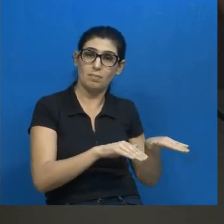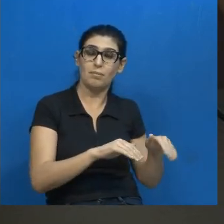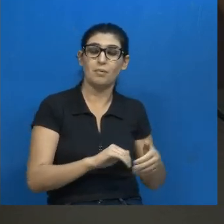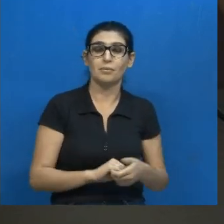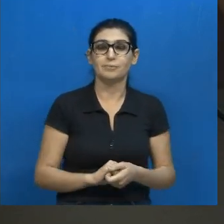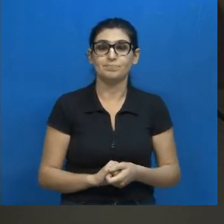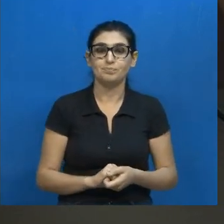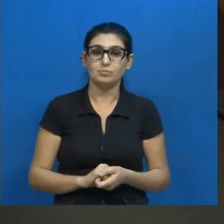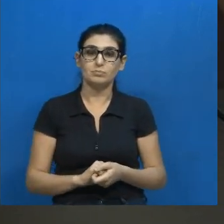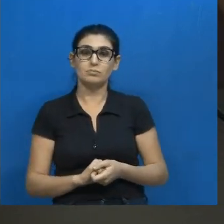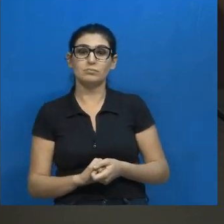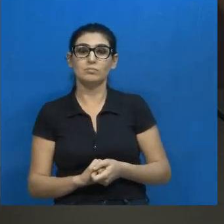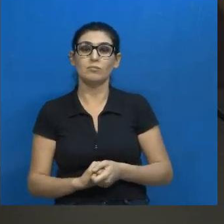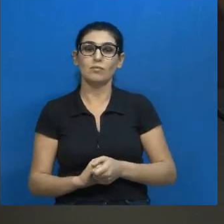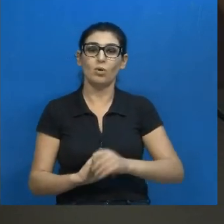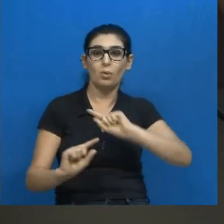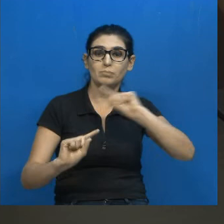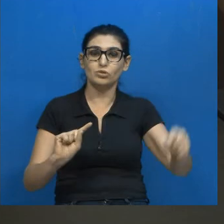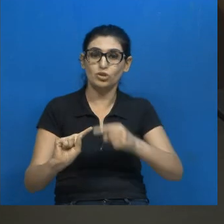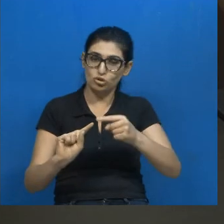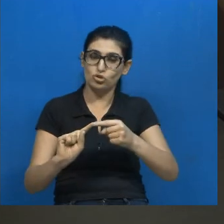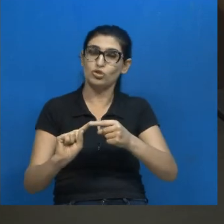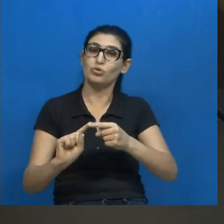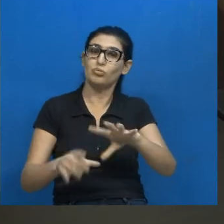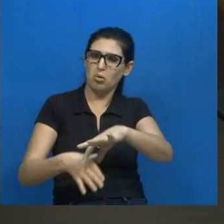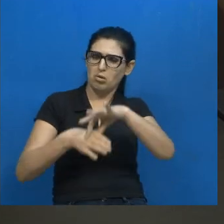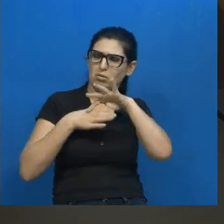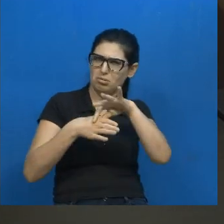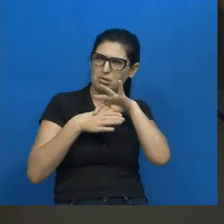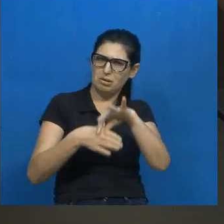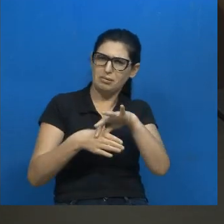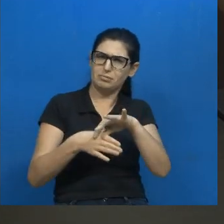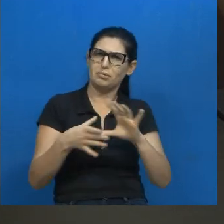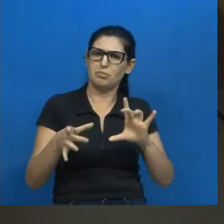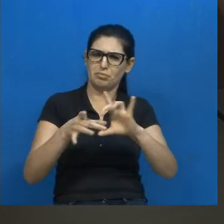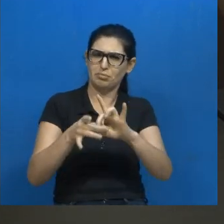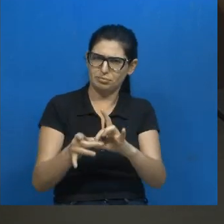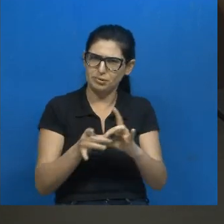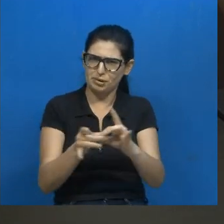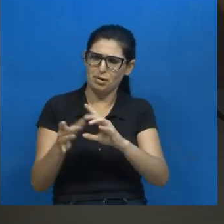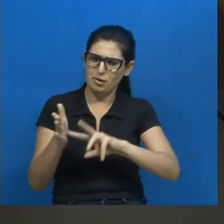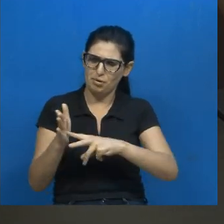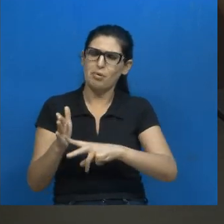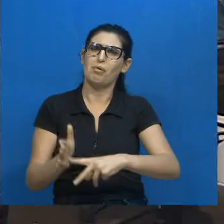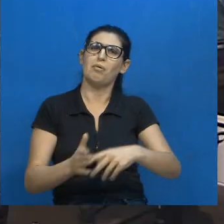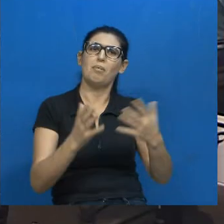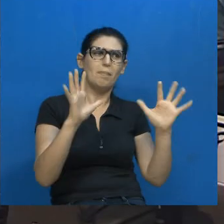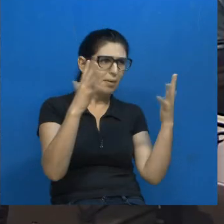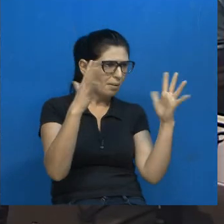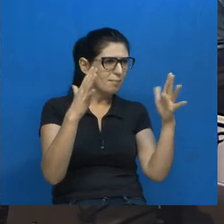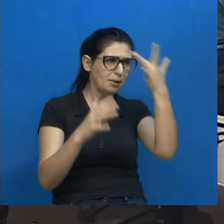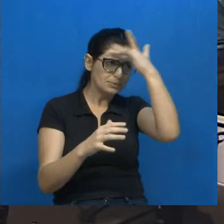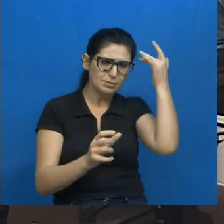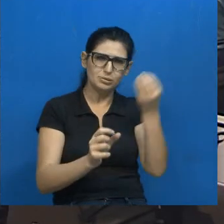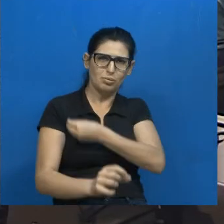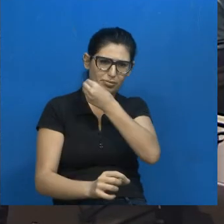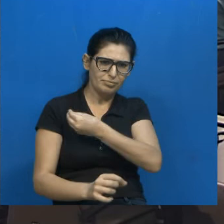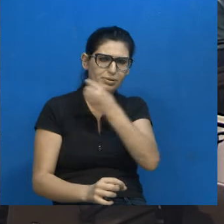as lideranças para nós já estar discutindo junto aí. Então, quero já parabenizar a presença de vocês que estão aqui.